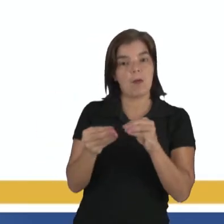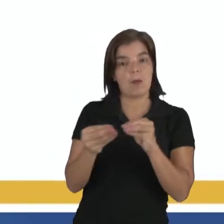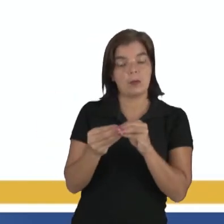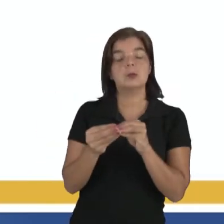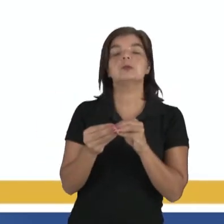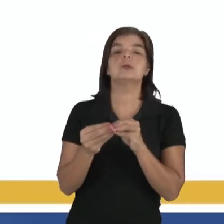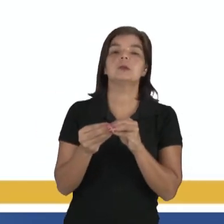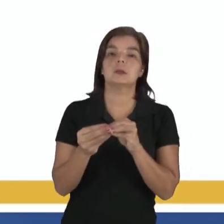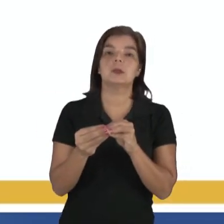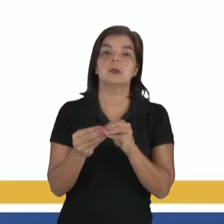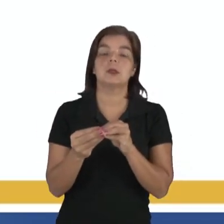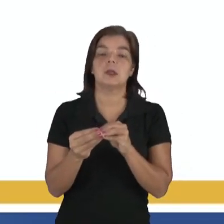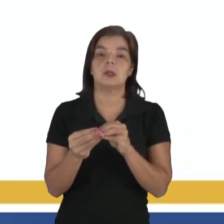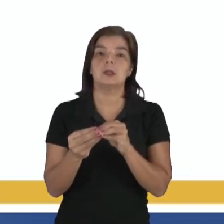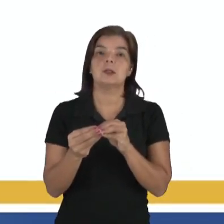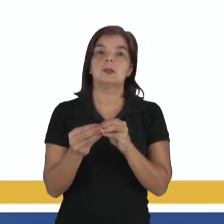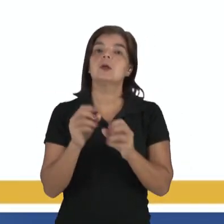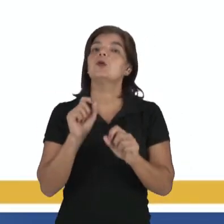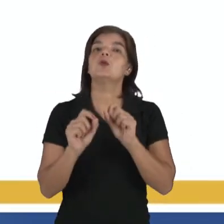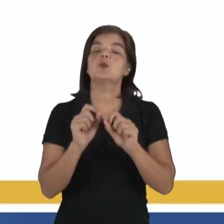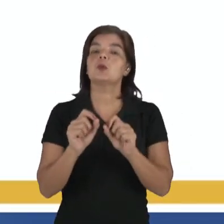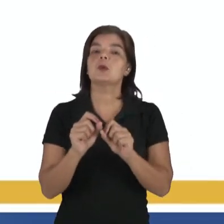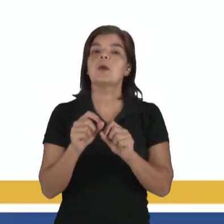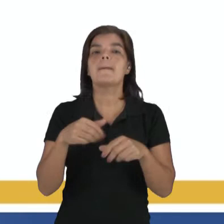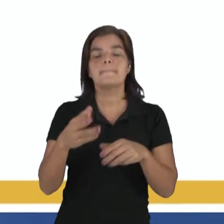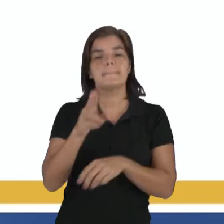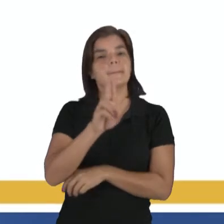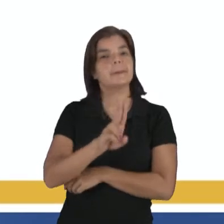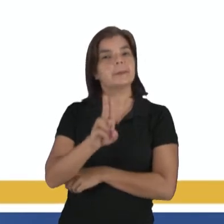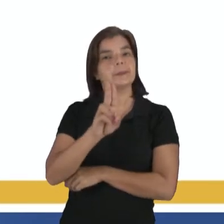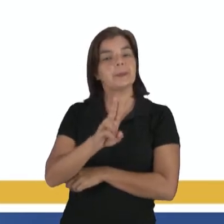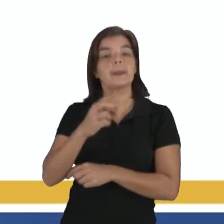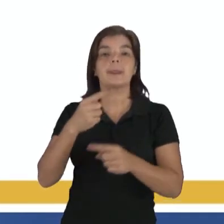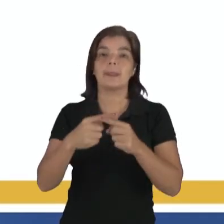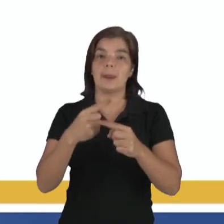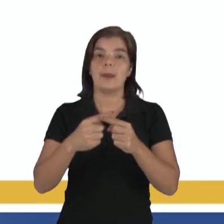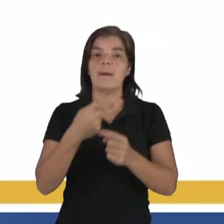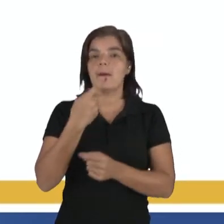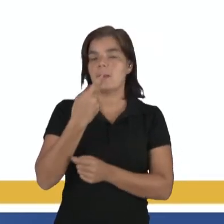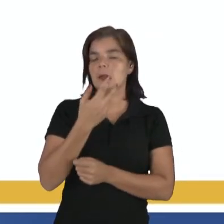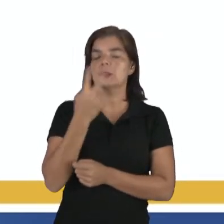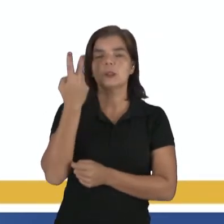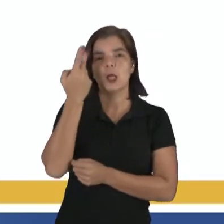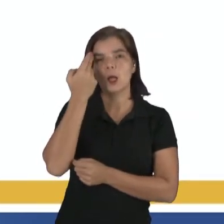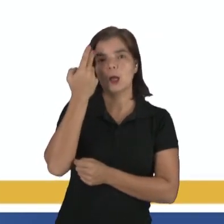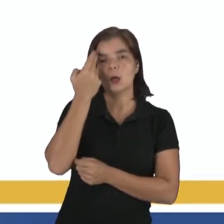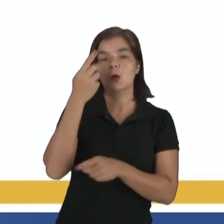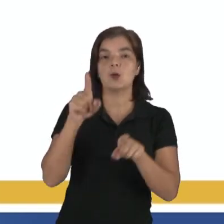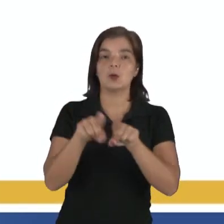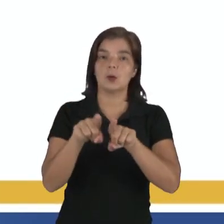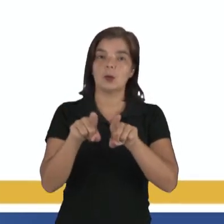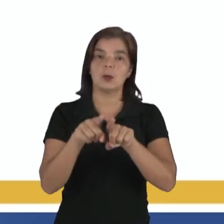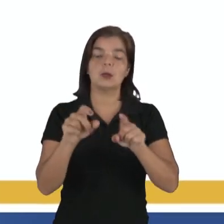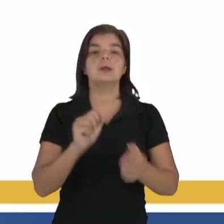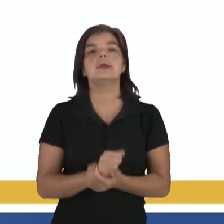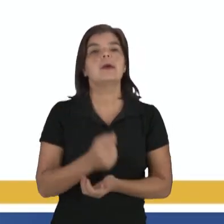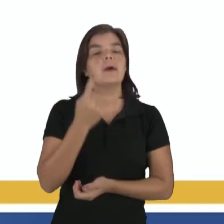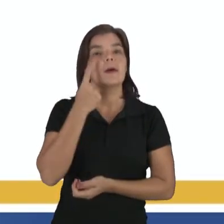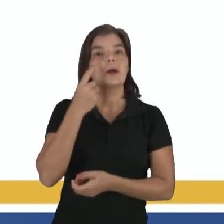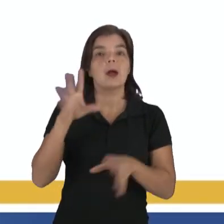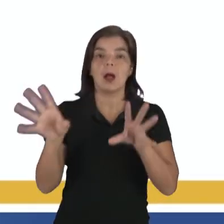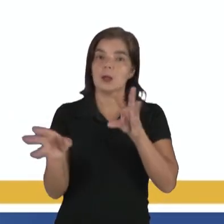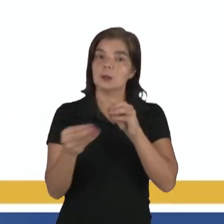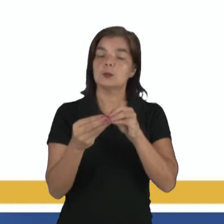abreviado, mas é contraída, as formas contraídas elas são mais usadas, porque elas deixam a fala mais natural. Então vai ser mais comum vocês verem